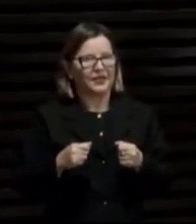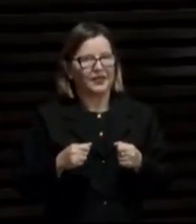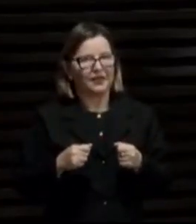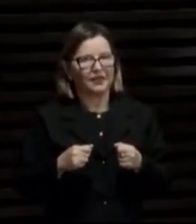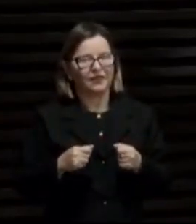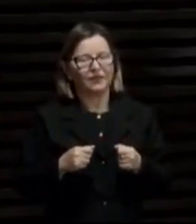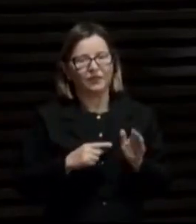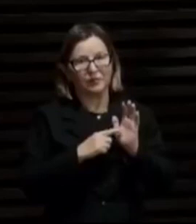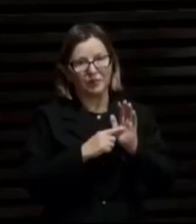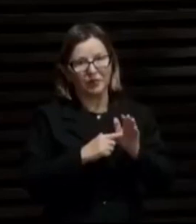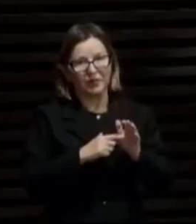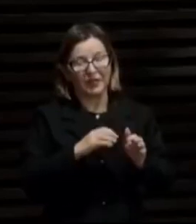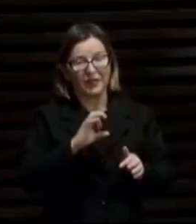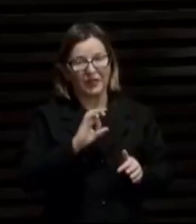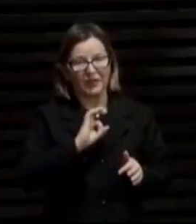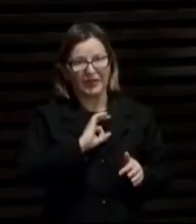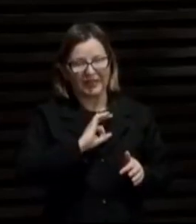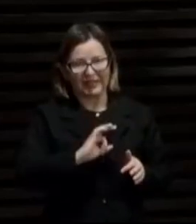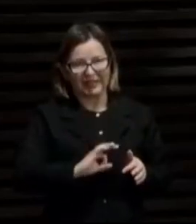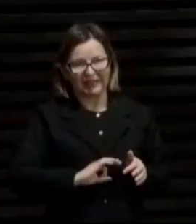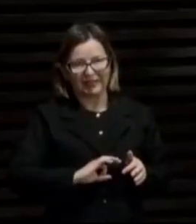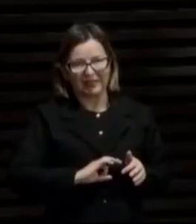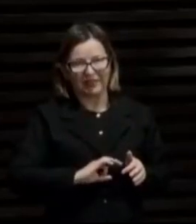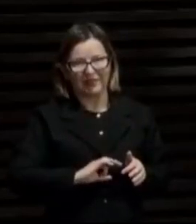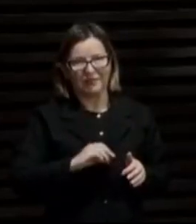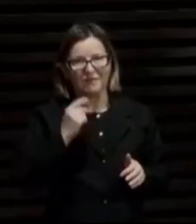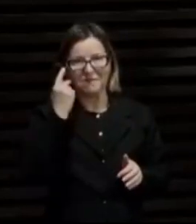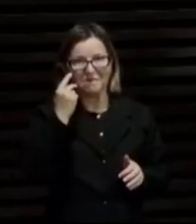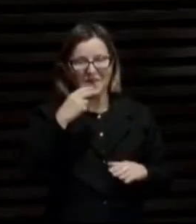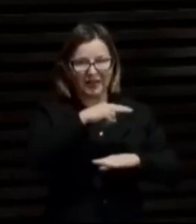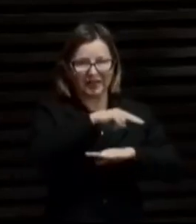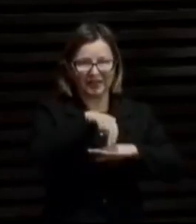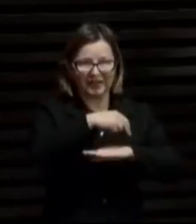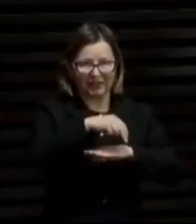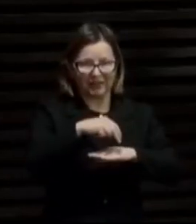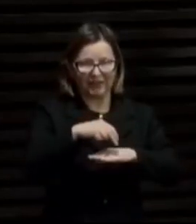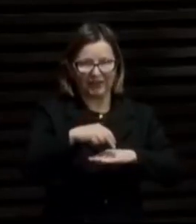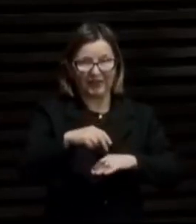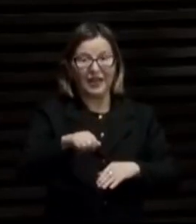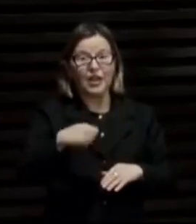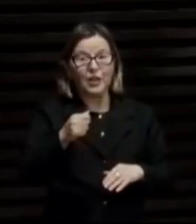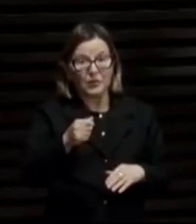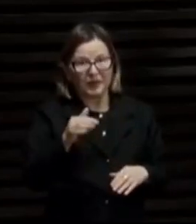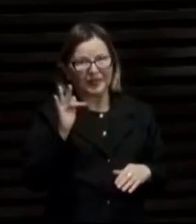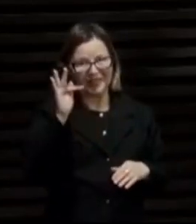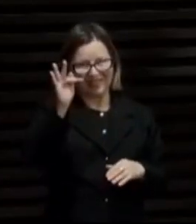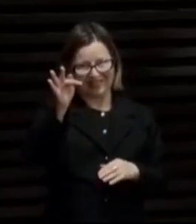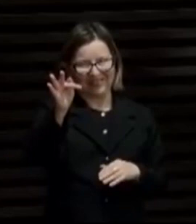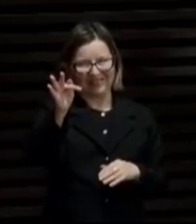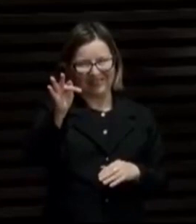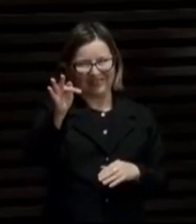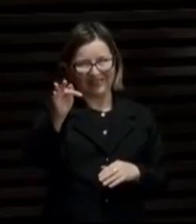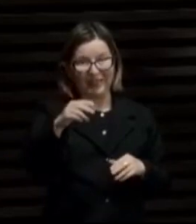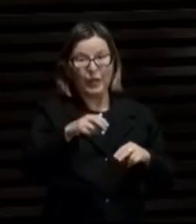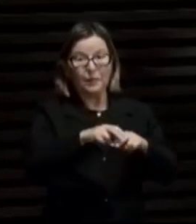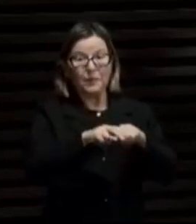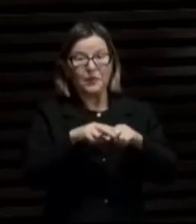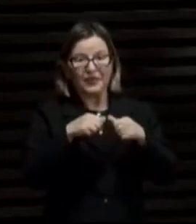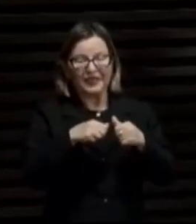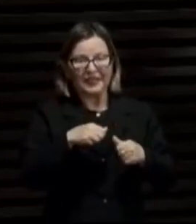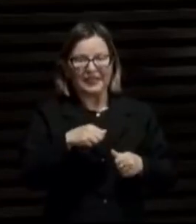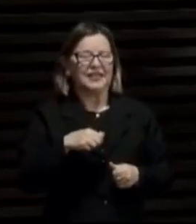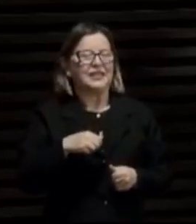as nações. Isso era a sombra do que viria. Por isso é que esse mistério estava oculto.